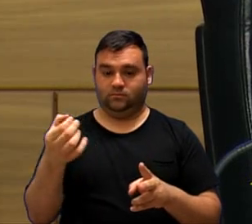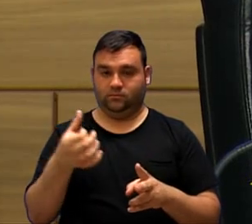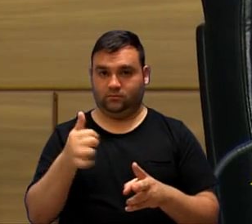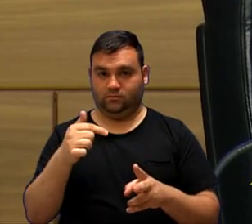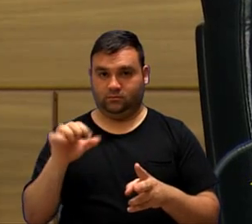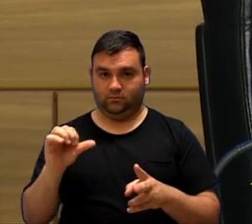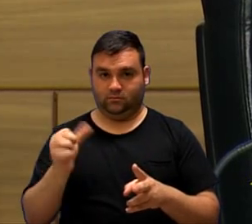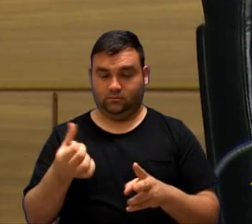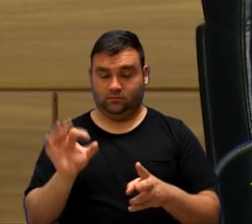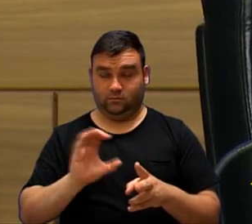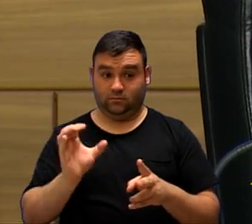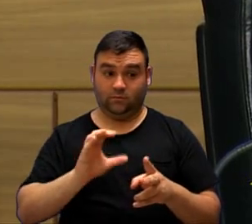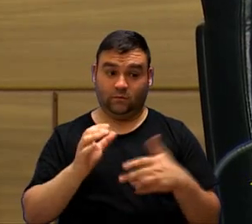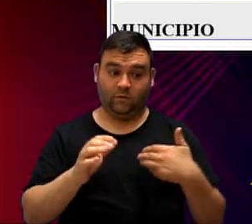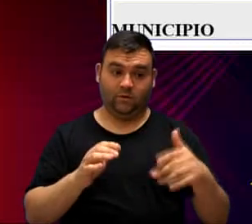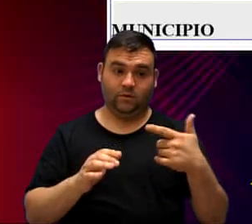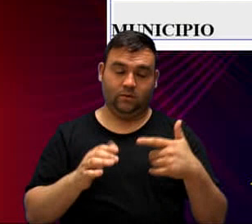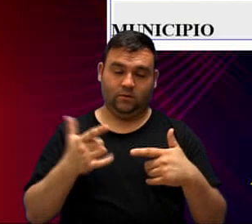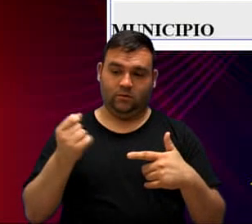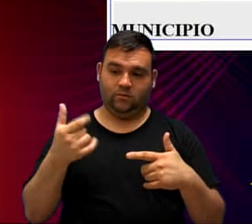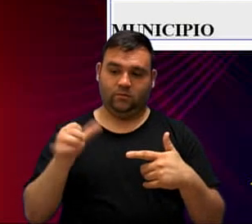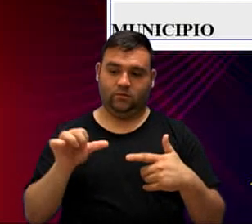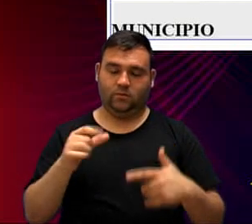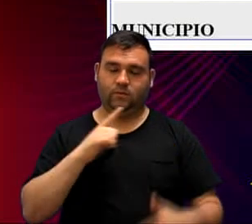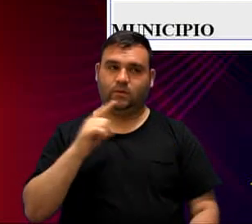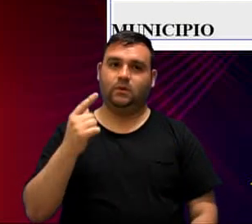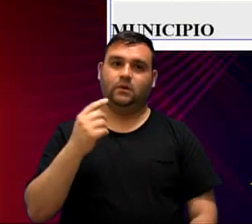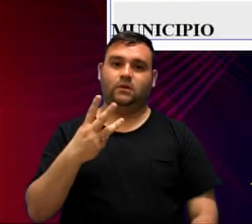323.133.067. Em 2019,